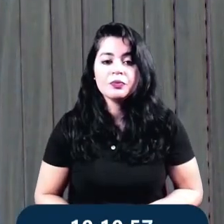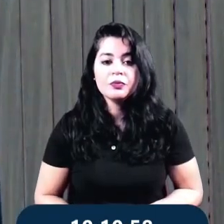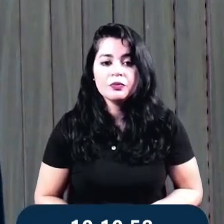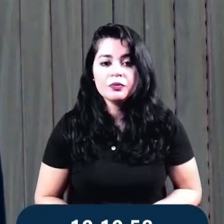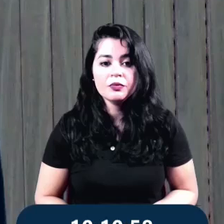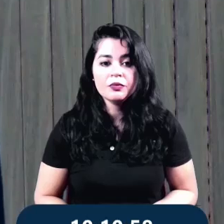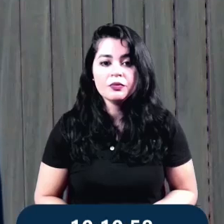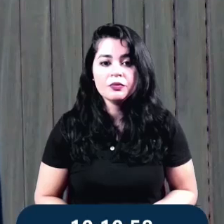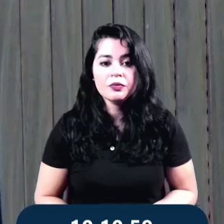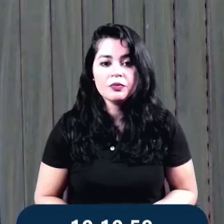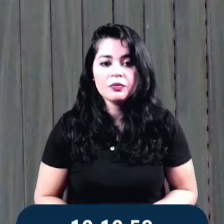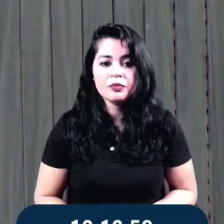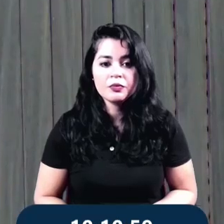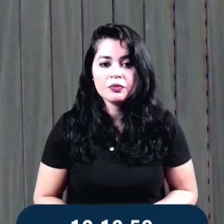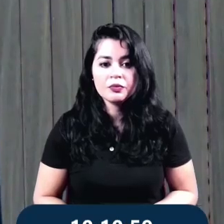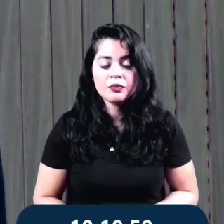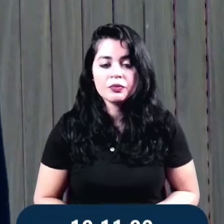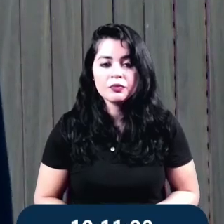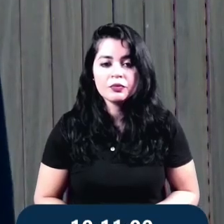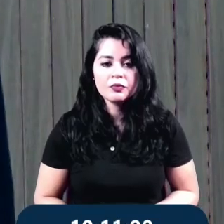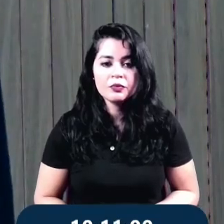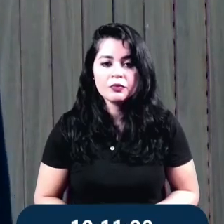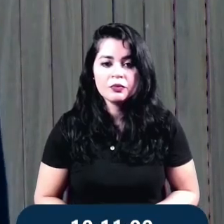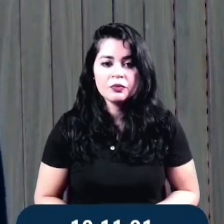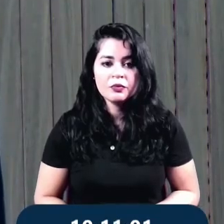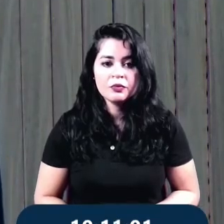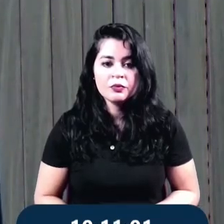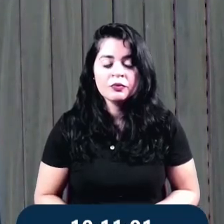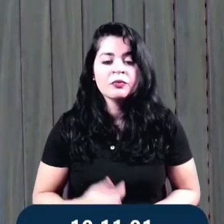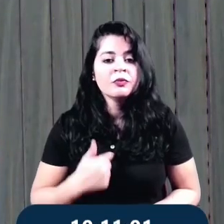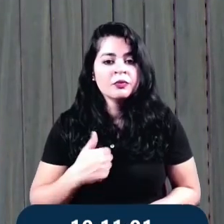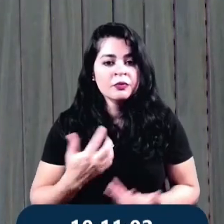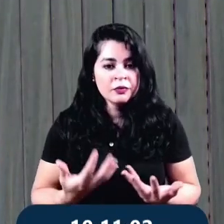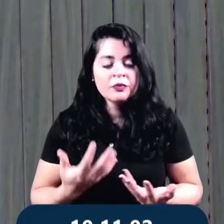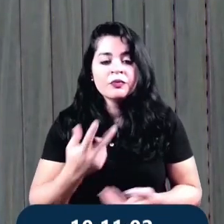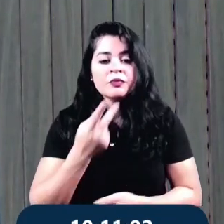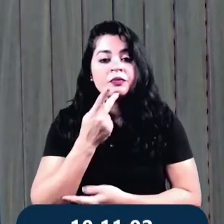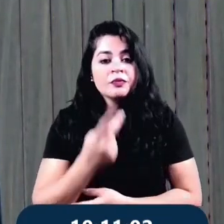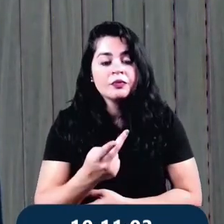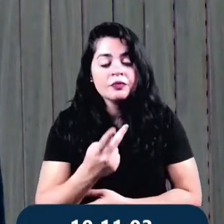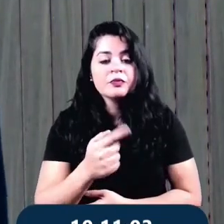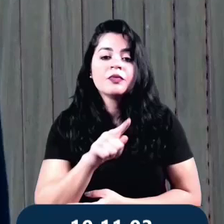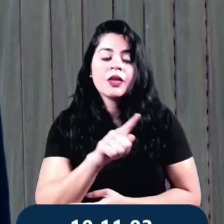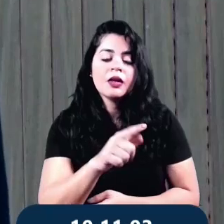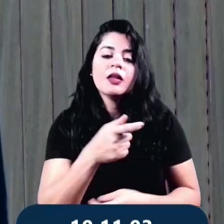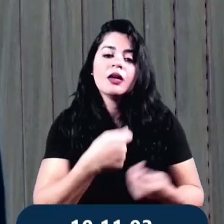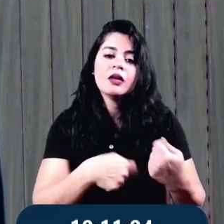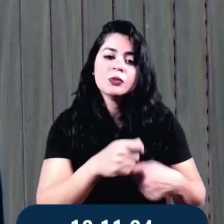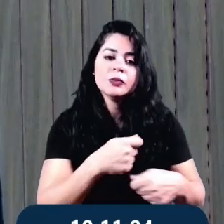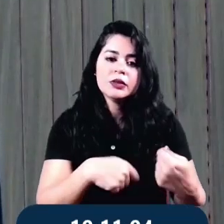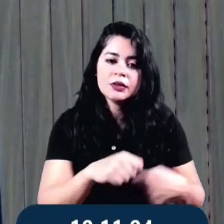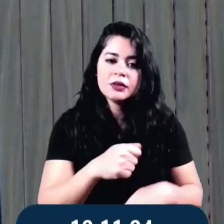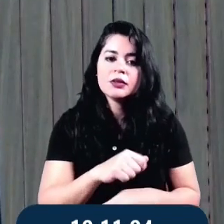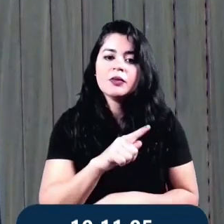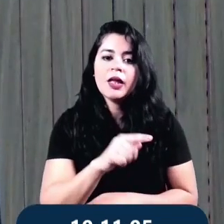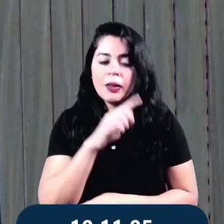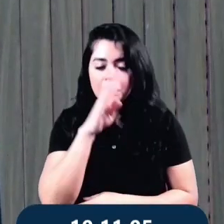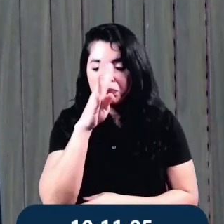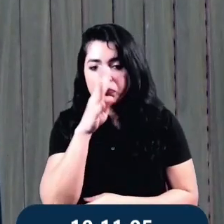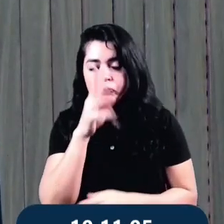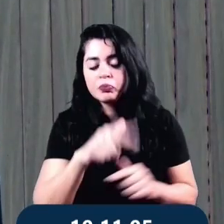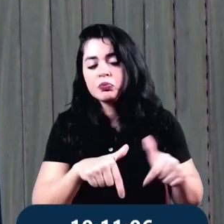para que a administração não cometa equívocos, como cometeu na